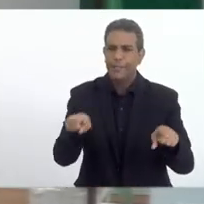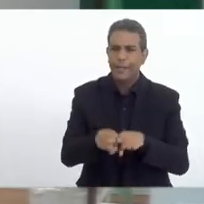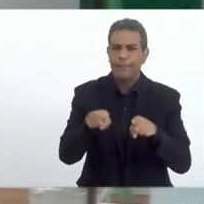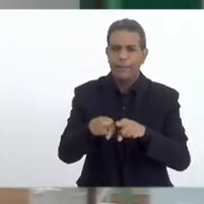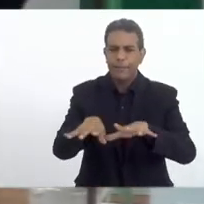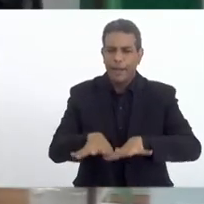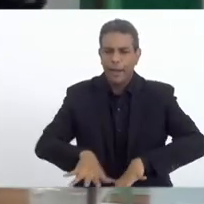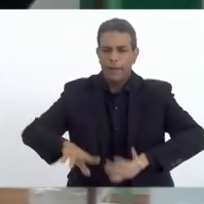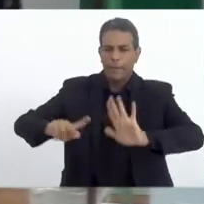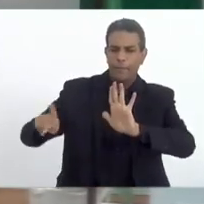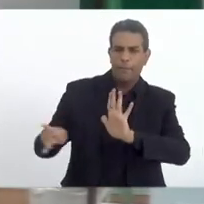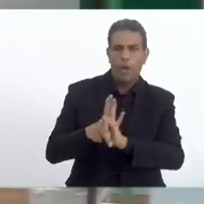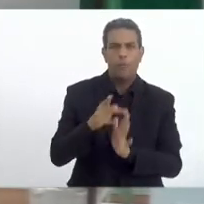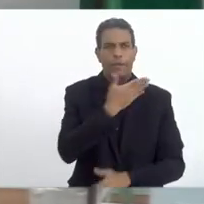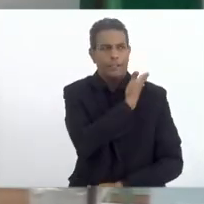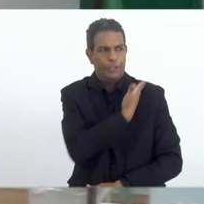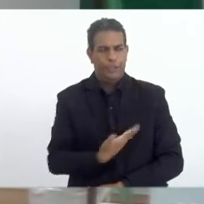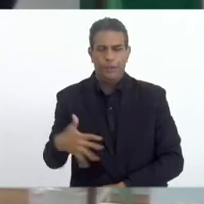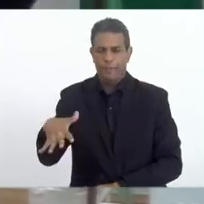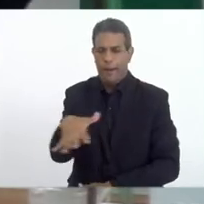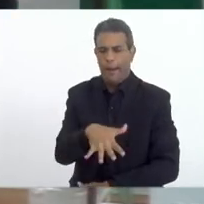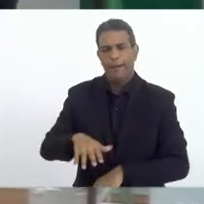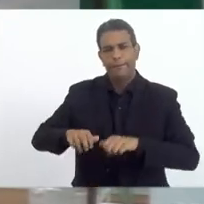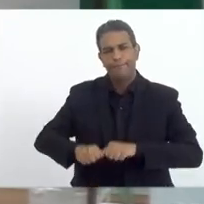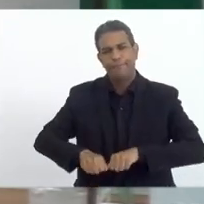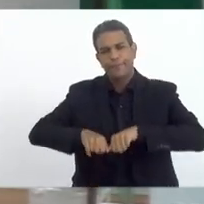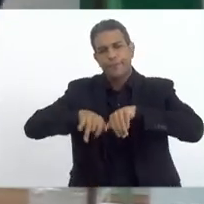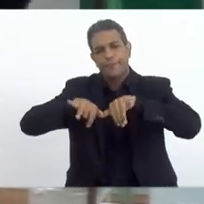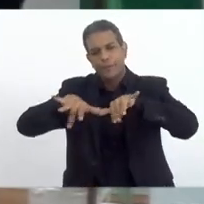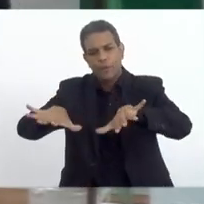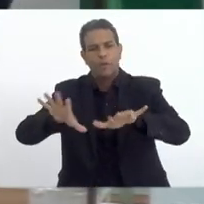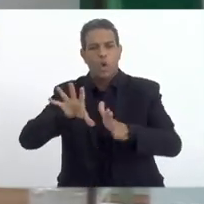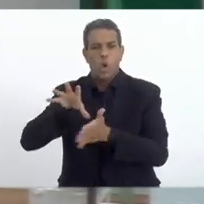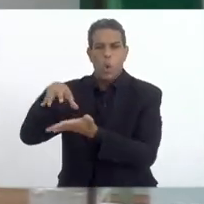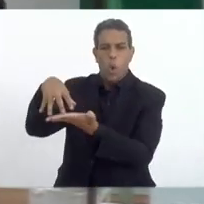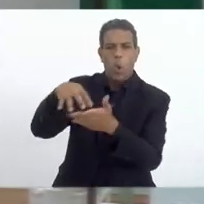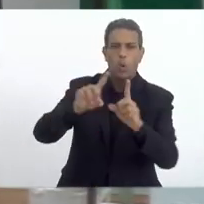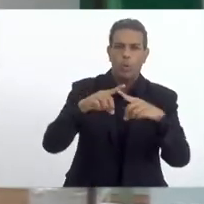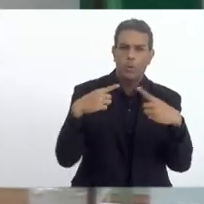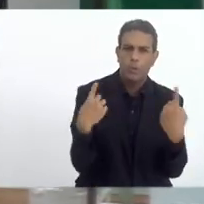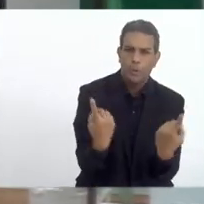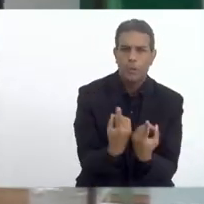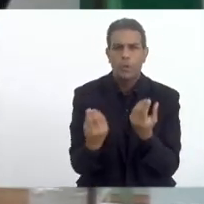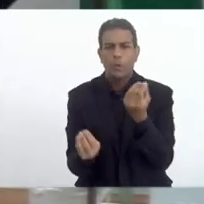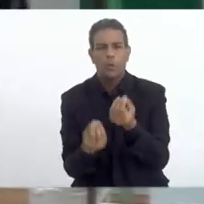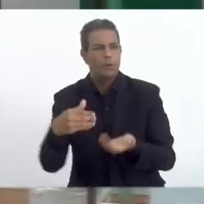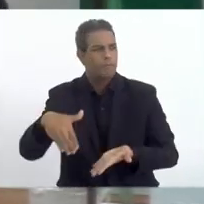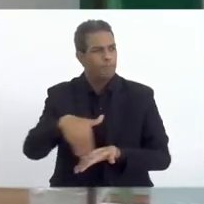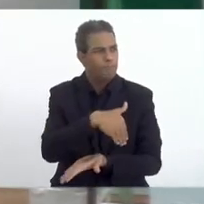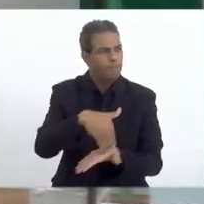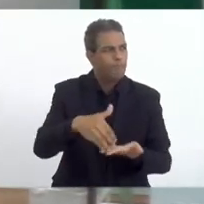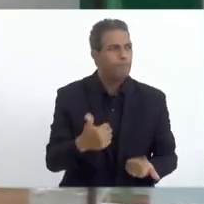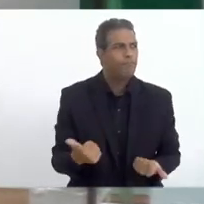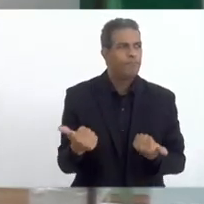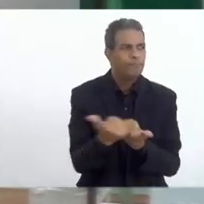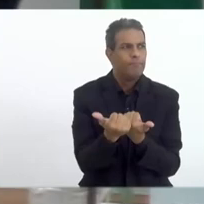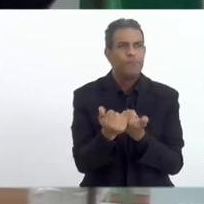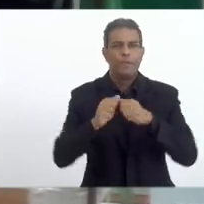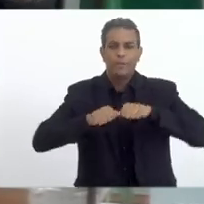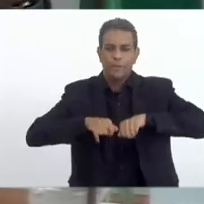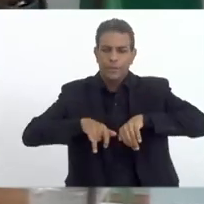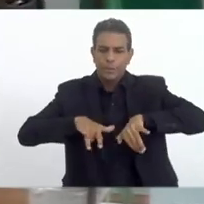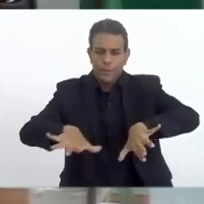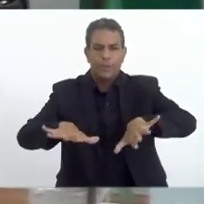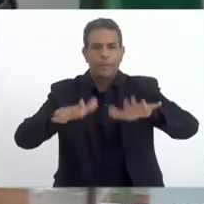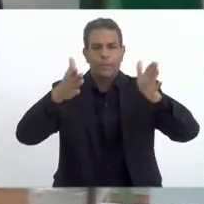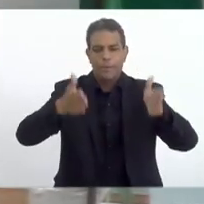do Estado como um todo, porque eles se espalham, né, apesar do núcleo ser a Secretaria de Planejamento, mas se espalham por